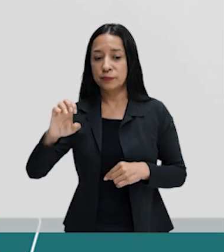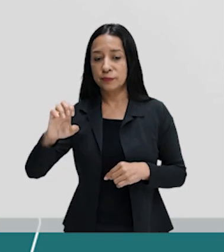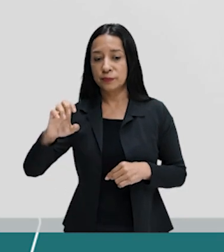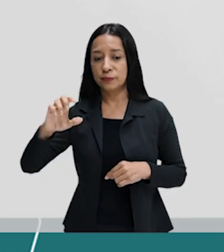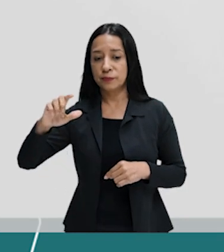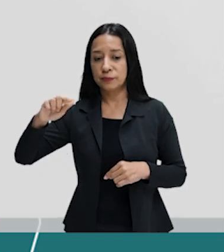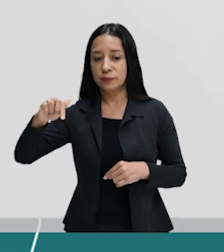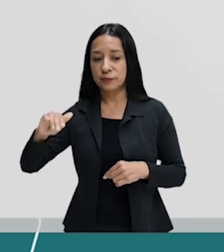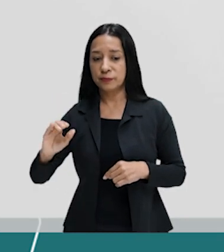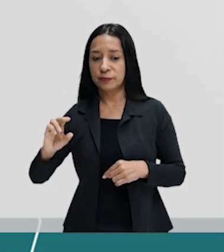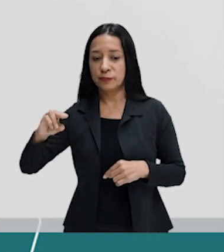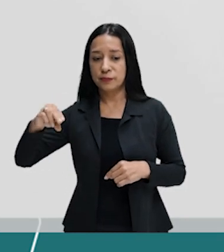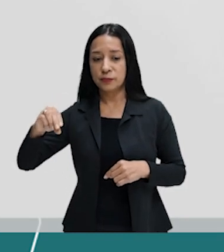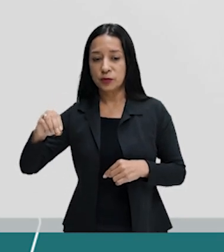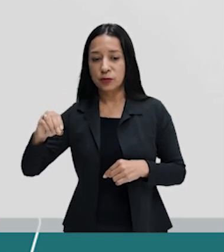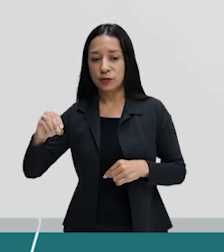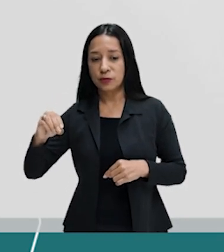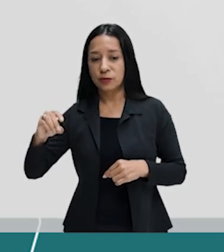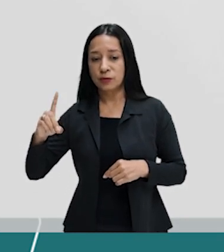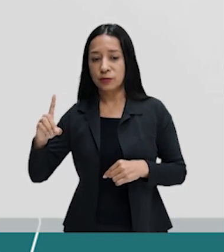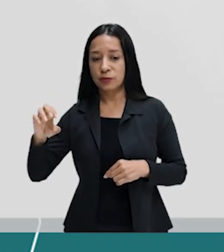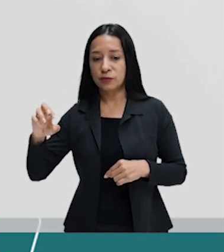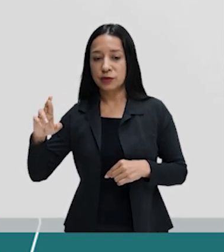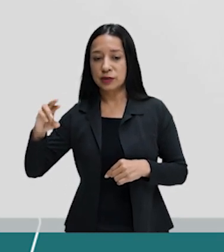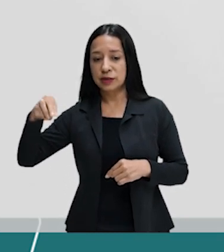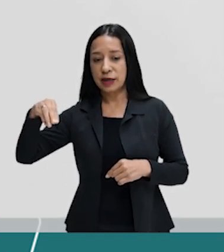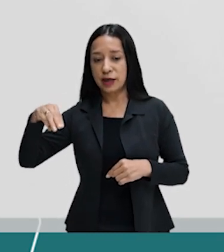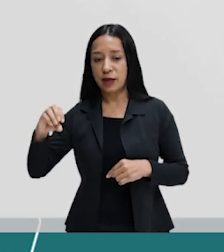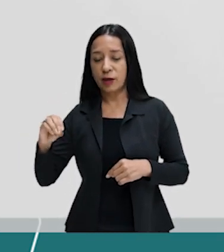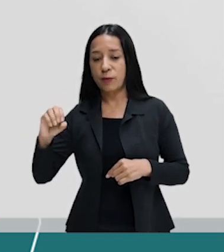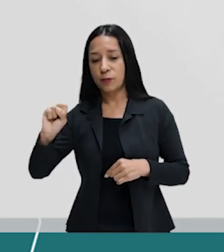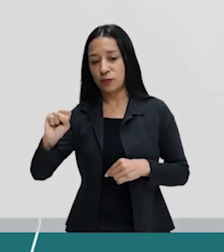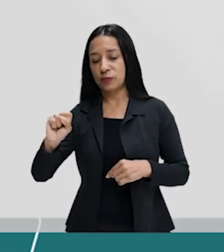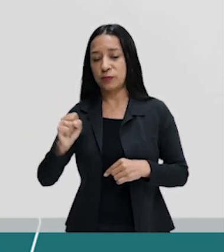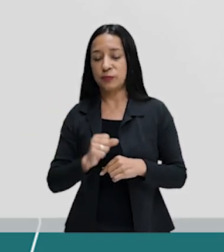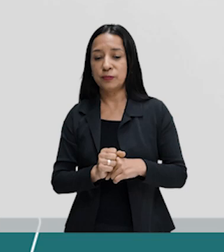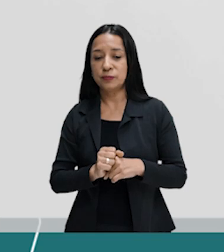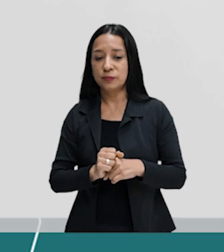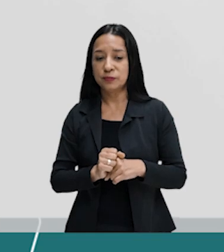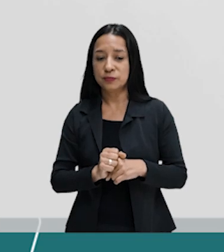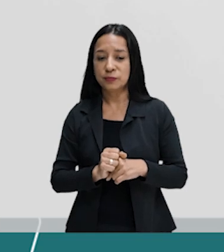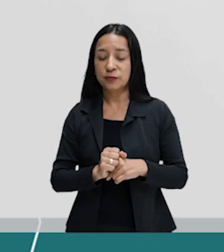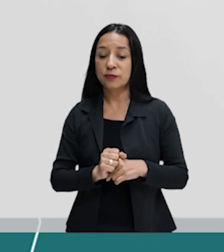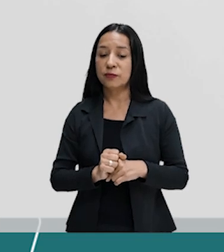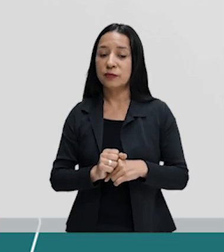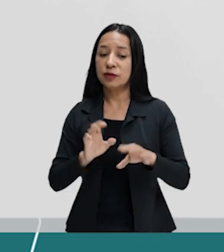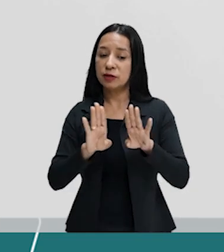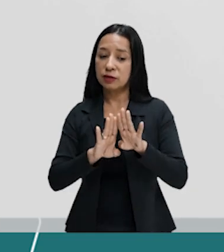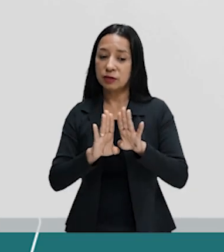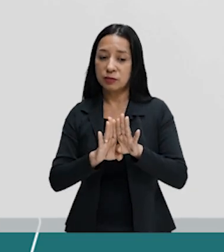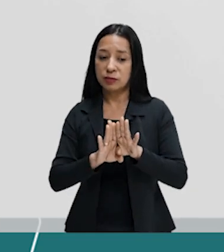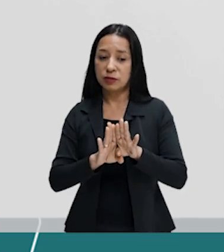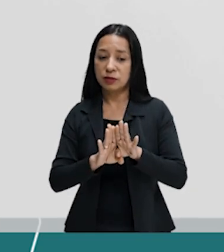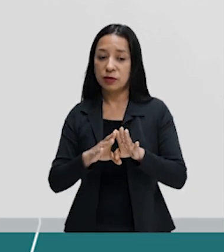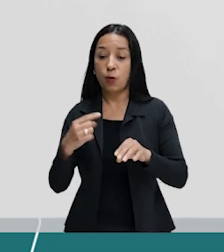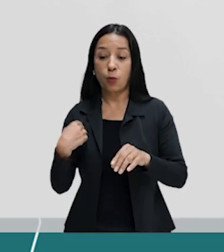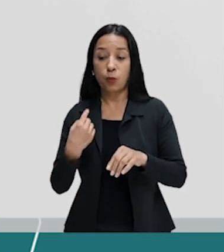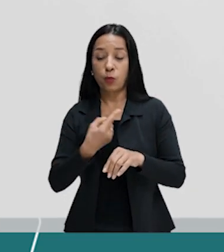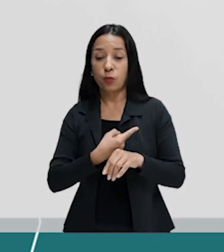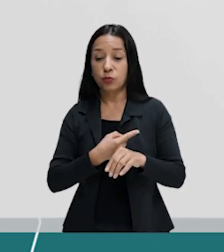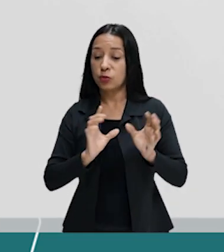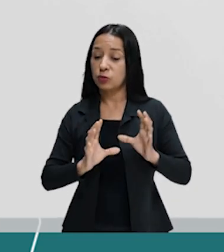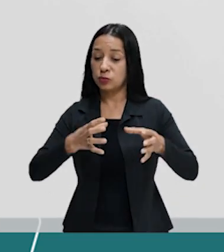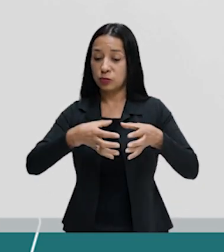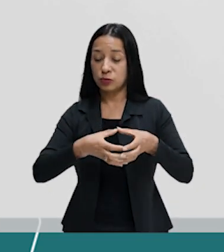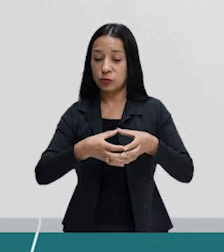Equinodermos, aí você vai lembrar das estrelas do mar. E o filo, esse último filo aqui é o nosso filo, a